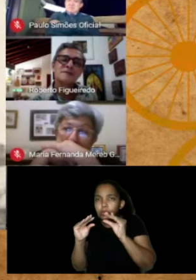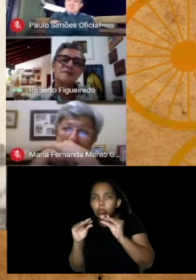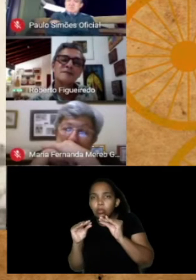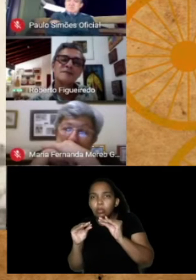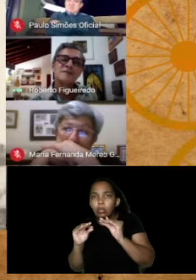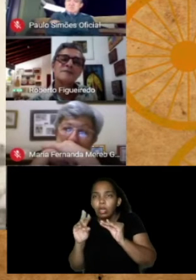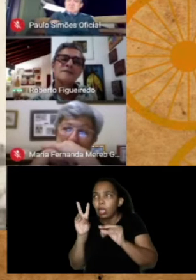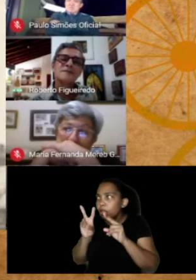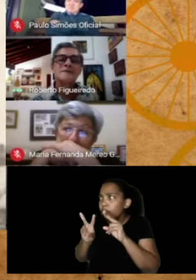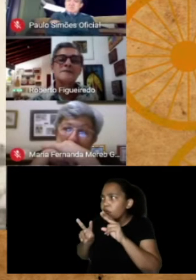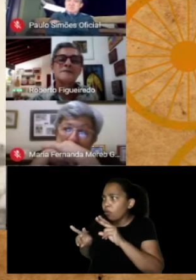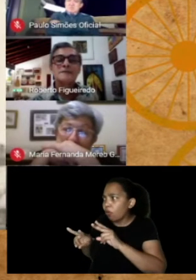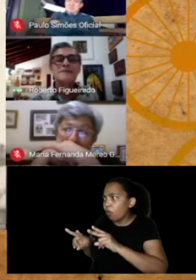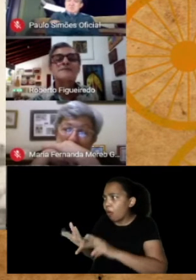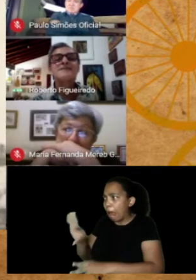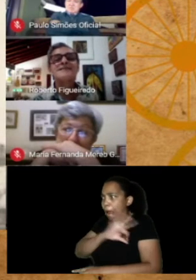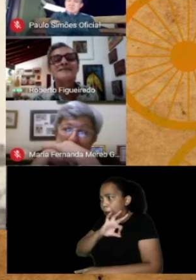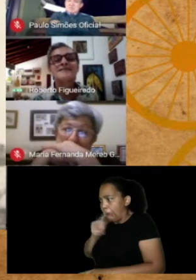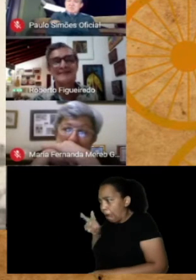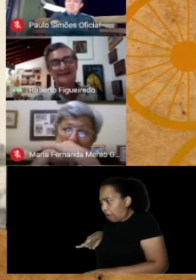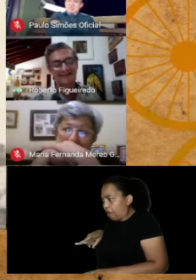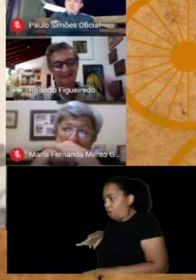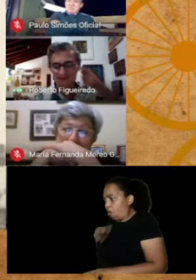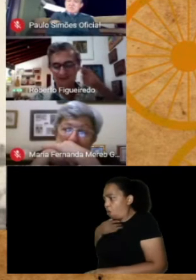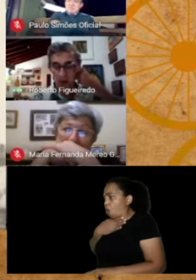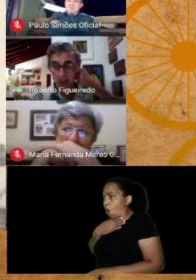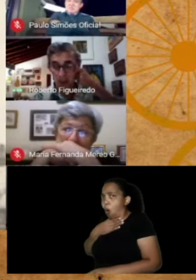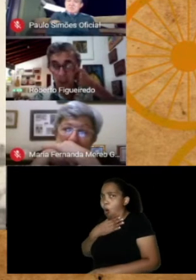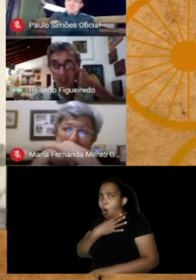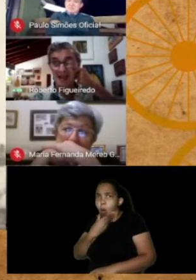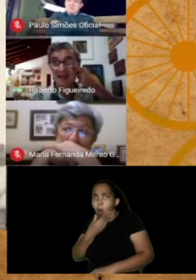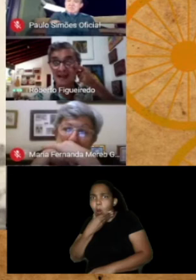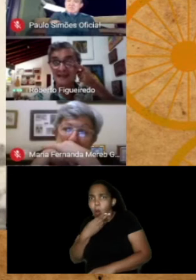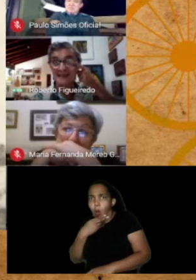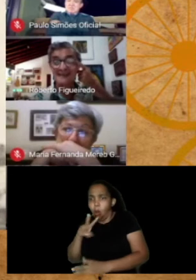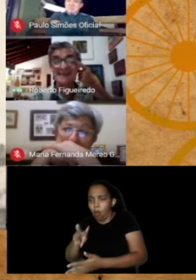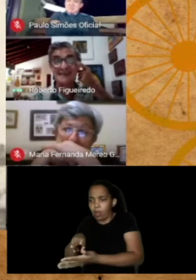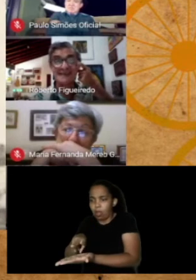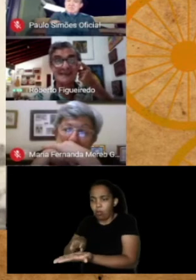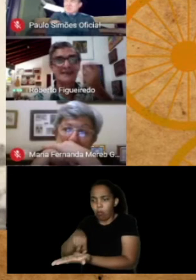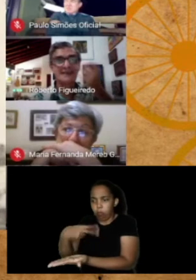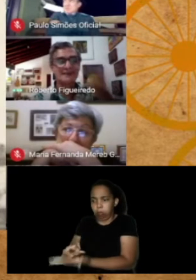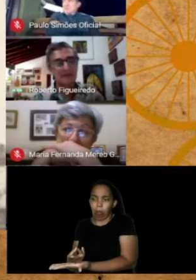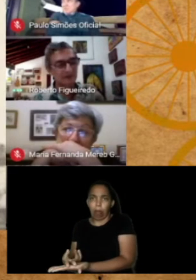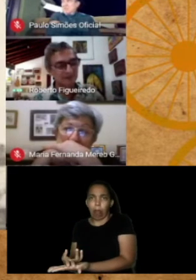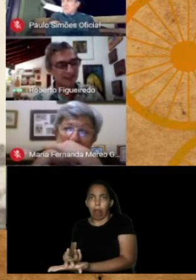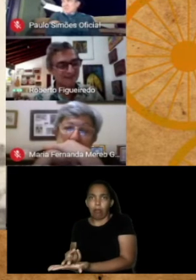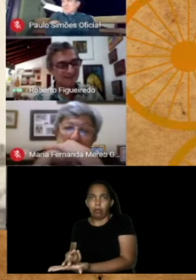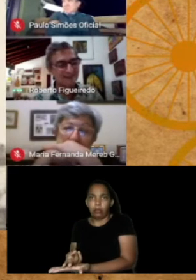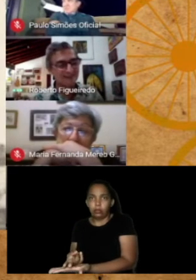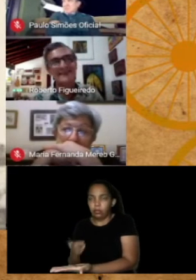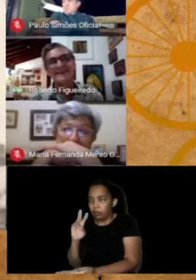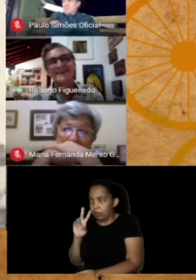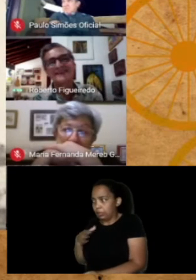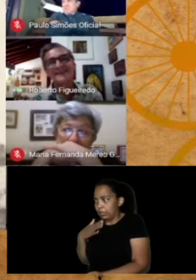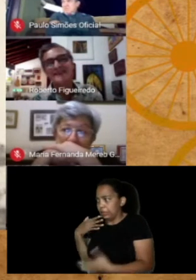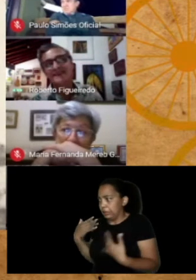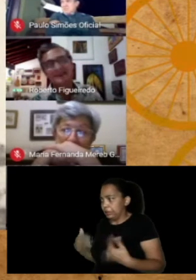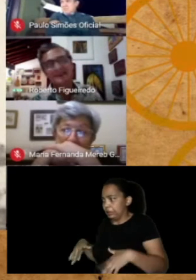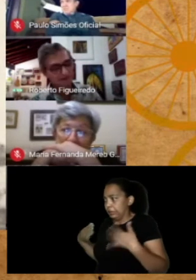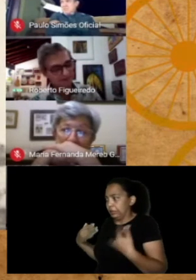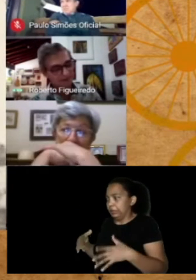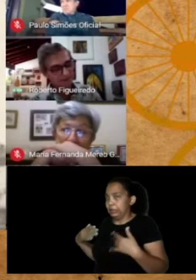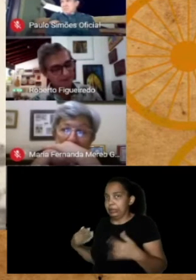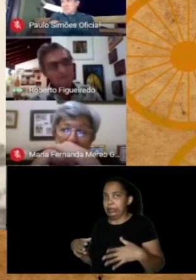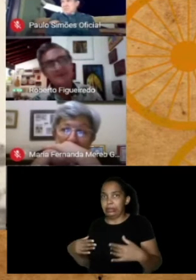cara estribuchado no chão, né? Morto lá no chão da estação. E tinha sido o camisa de couro que tinha matado. E